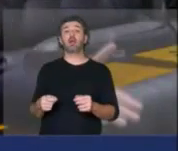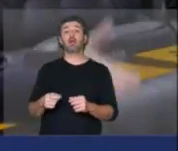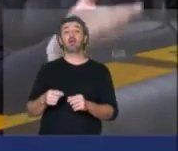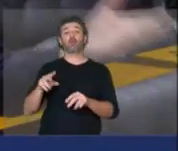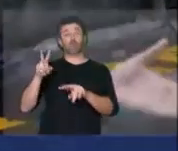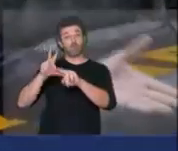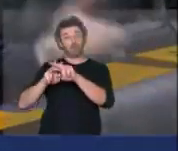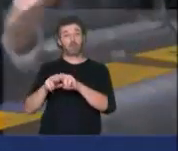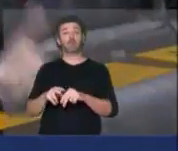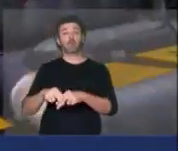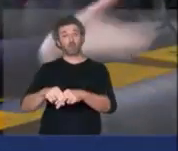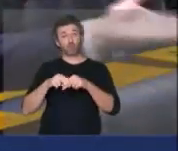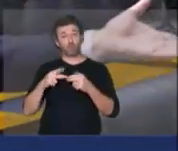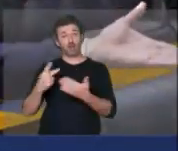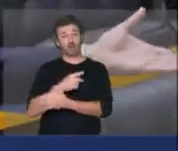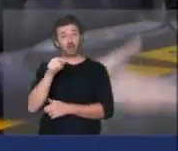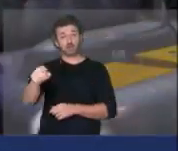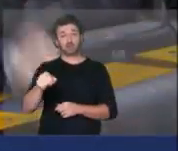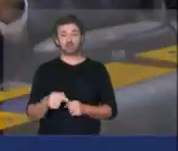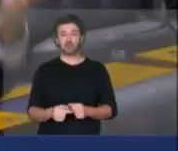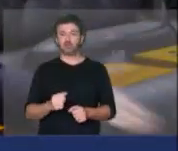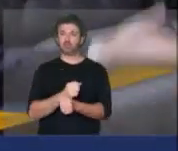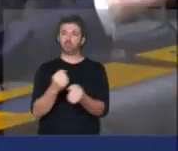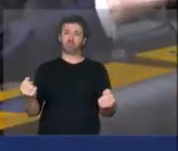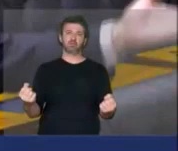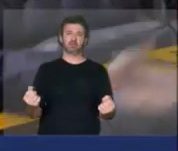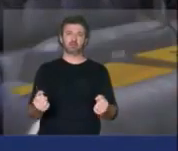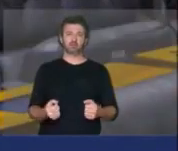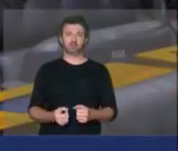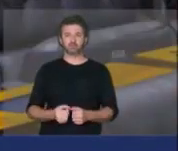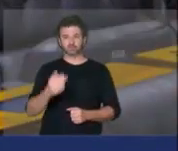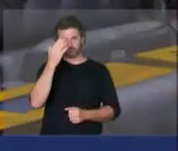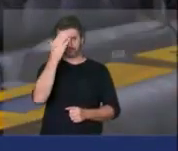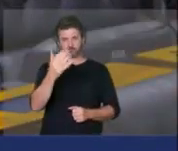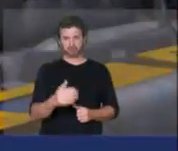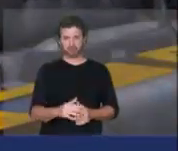que foi detido por conta desse tumulto. Não é possível isso. Muito obrigado.